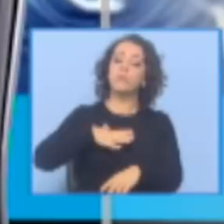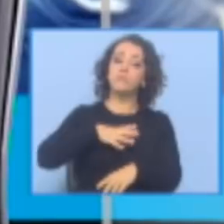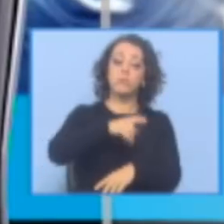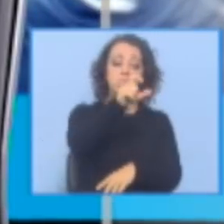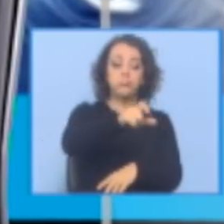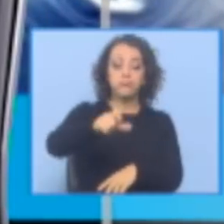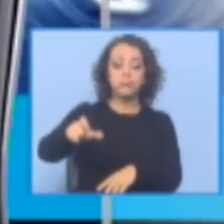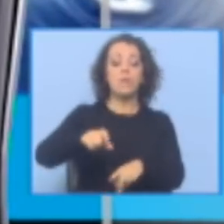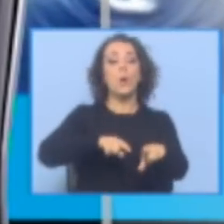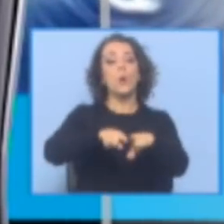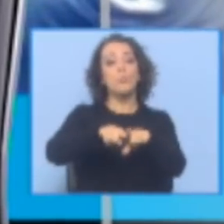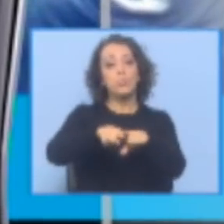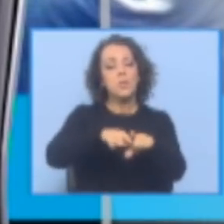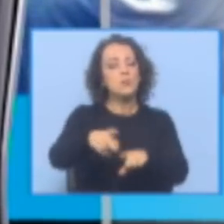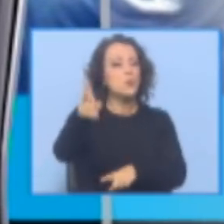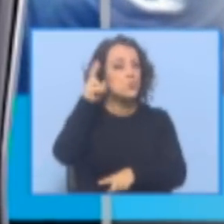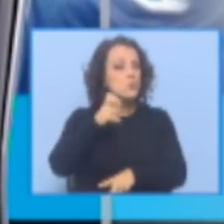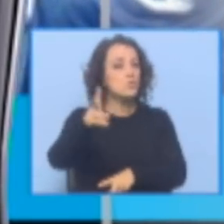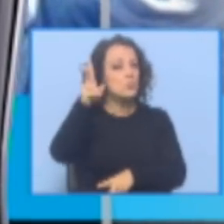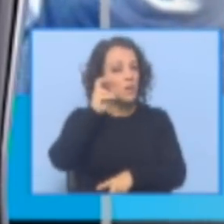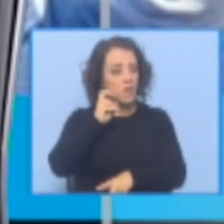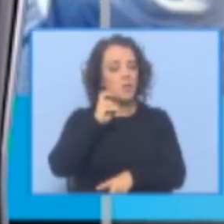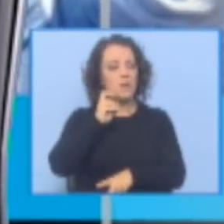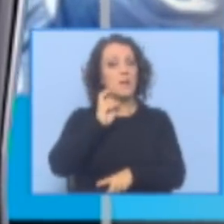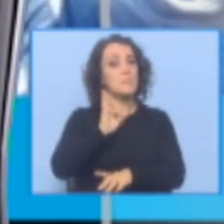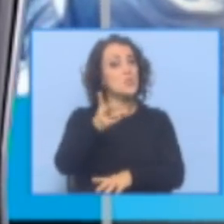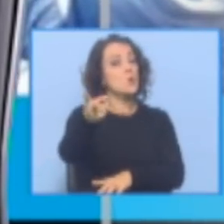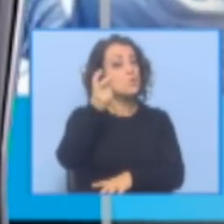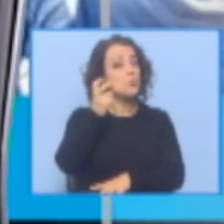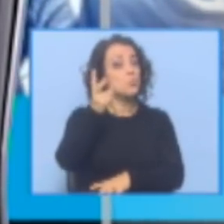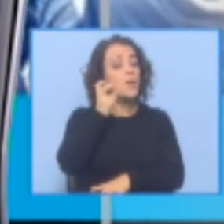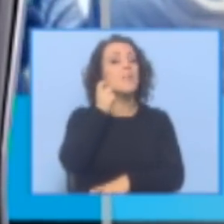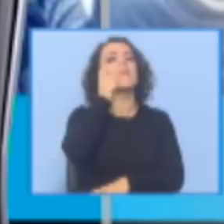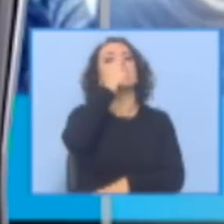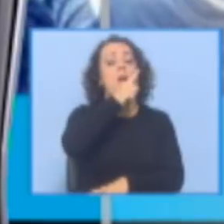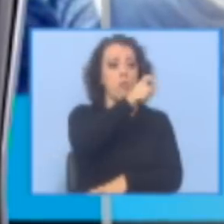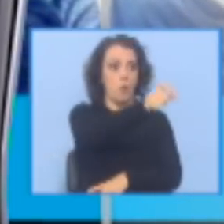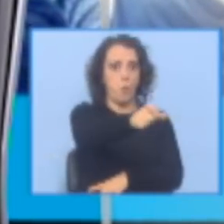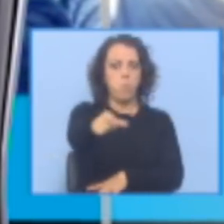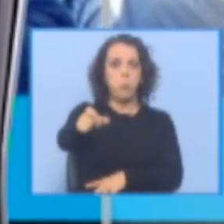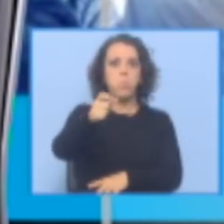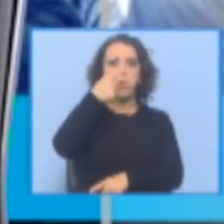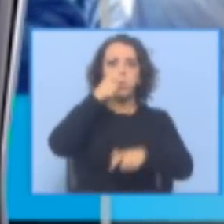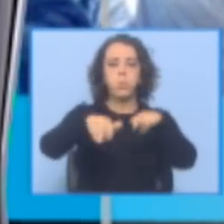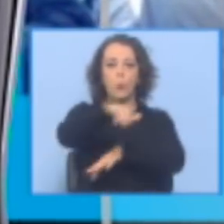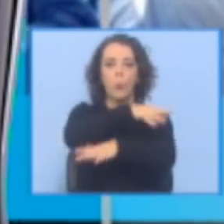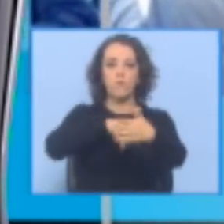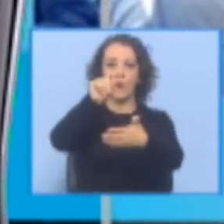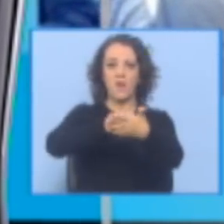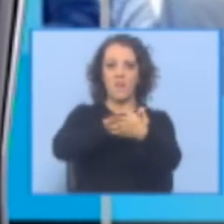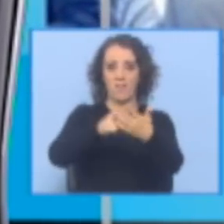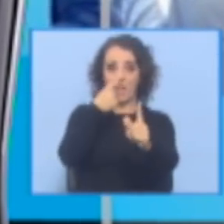que os políticos escutem os eleitores, aqueles que que os elegem e aqueles que se abstêm